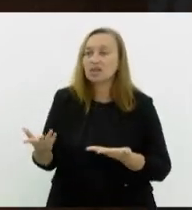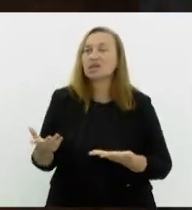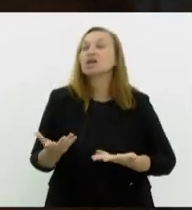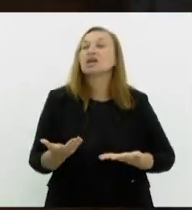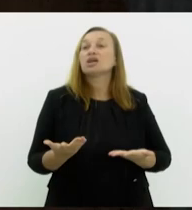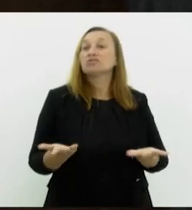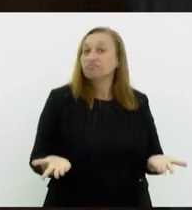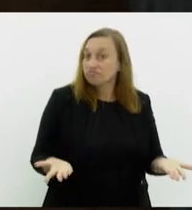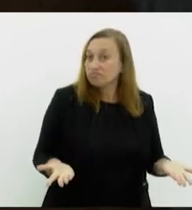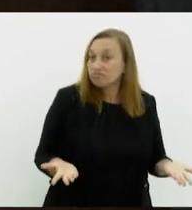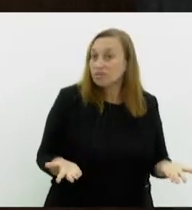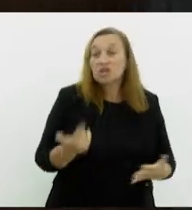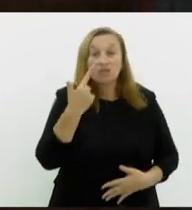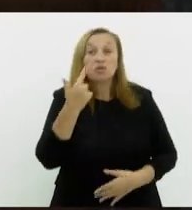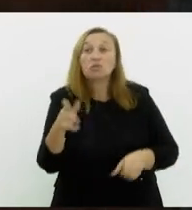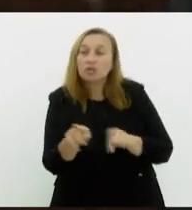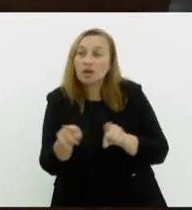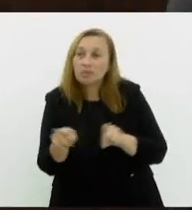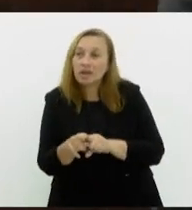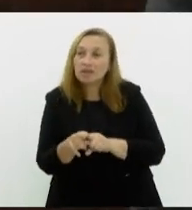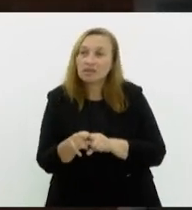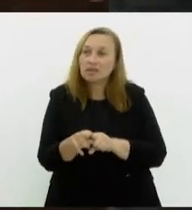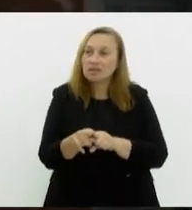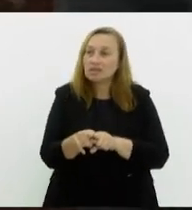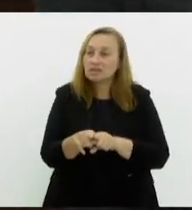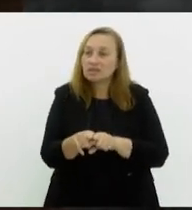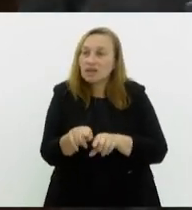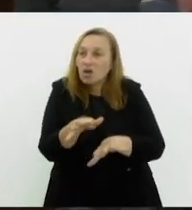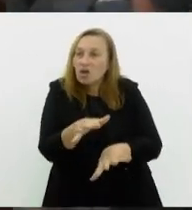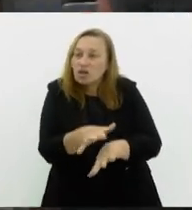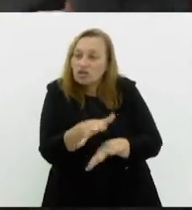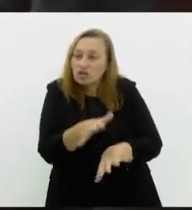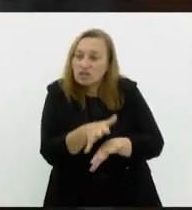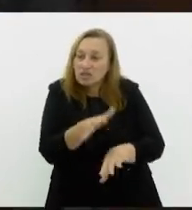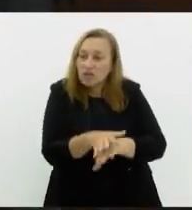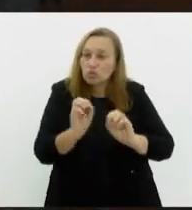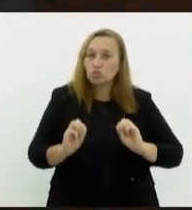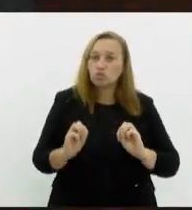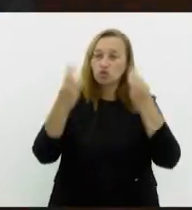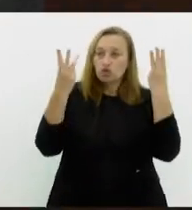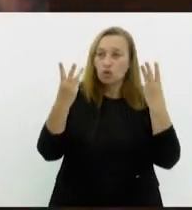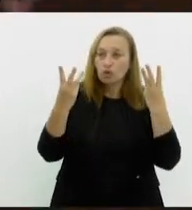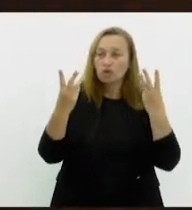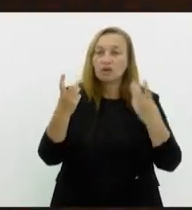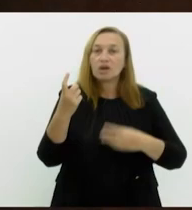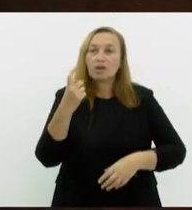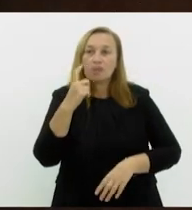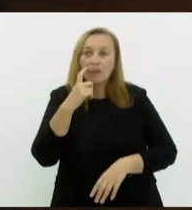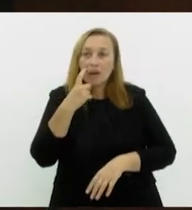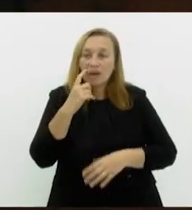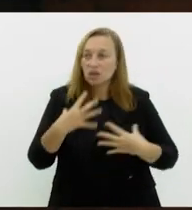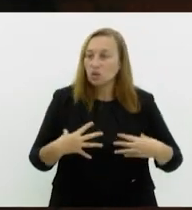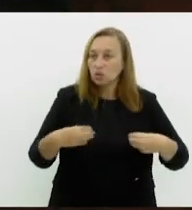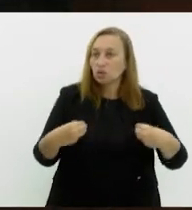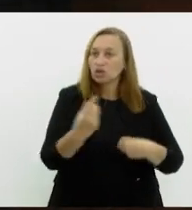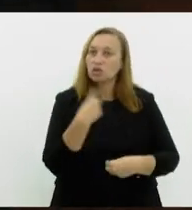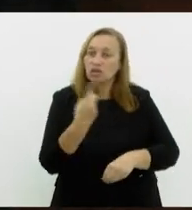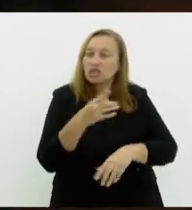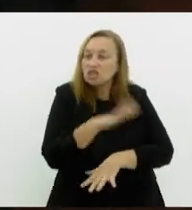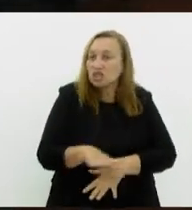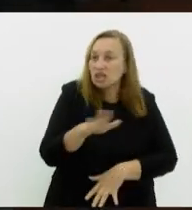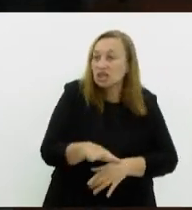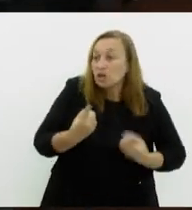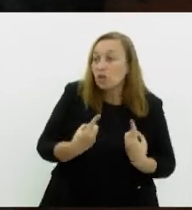isso, fica aí, né? Acho que a gente viu também aí a sexualização em massa no show da Madonna, nossas crianças, e a gente fala tanto do combate a